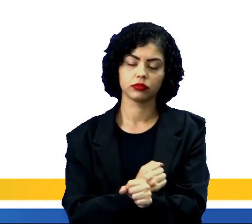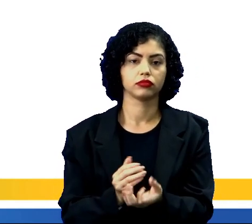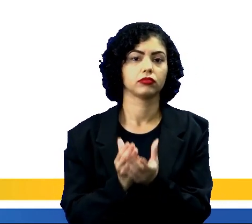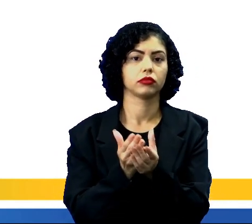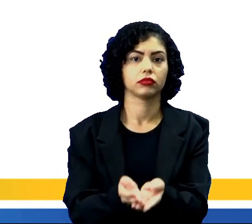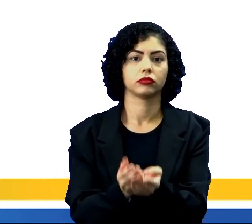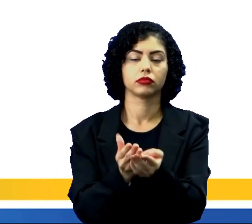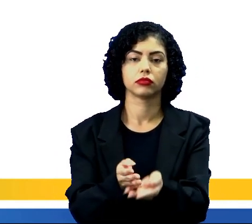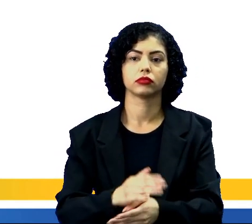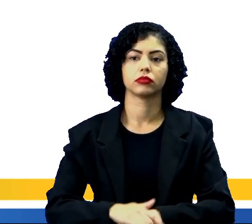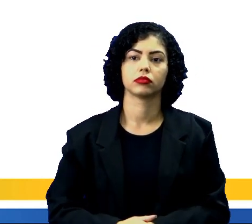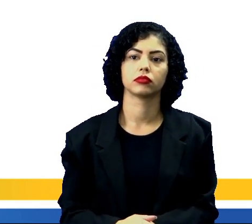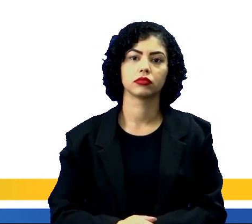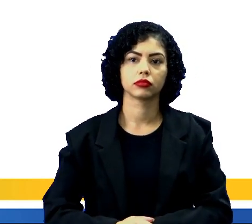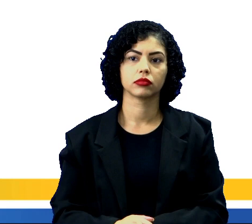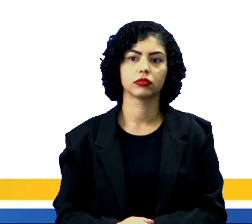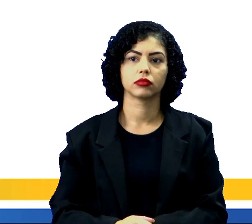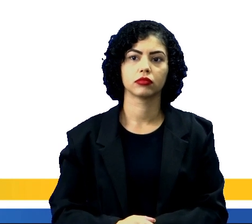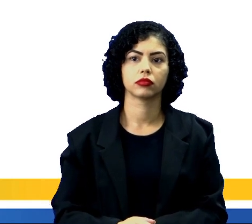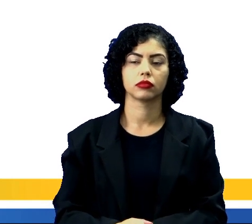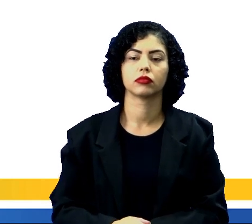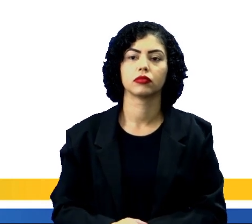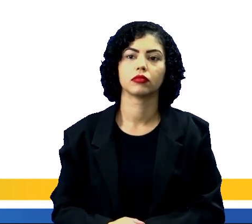de navios e outros.